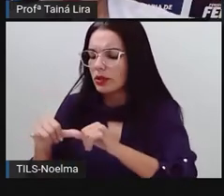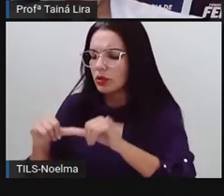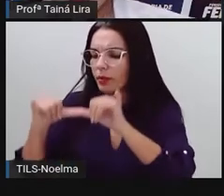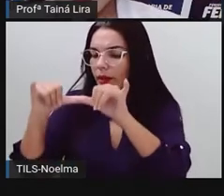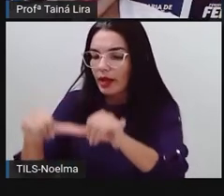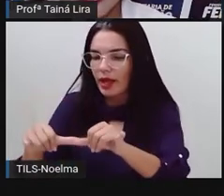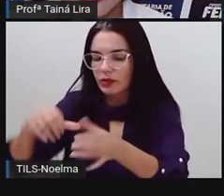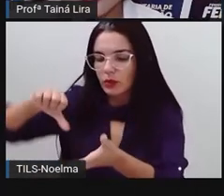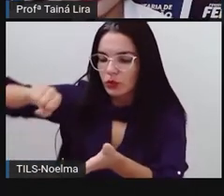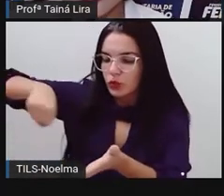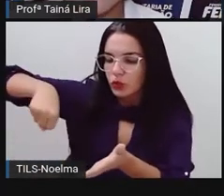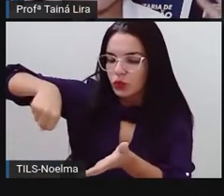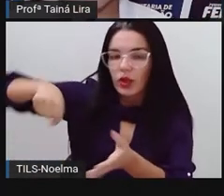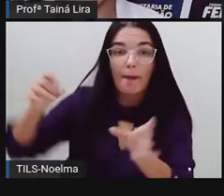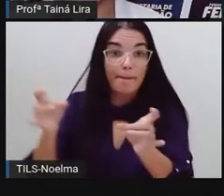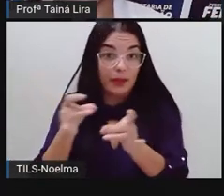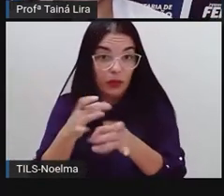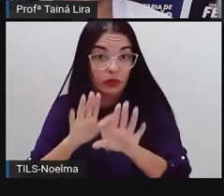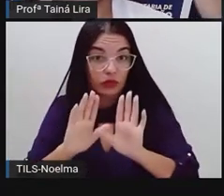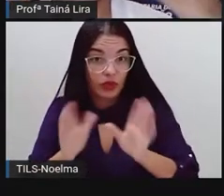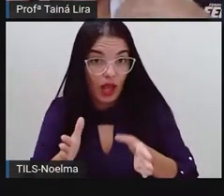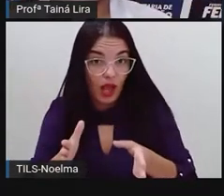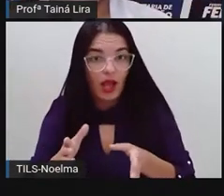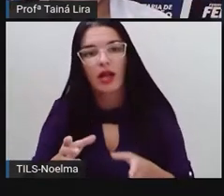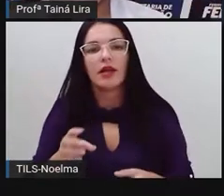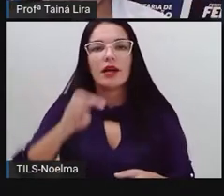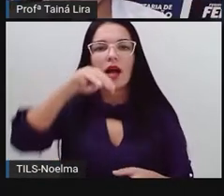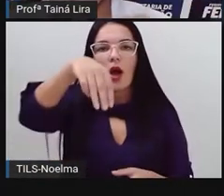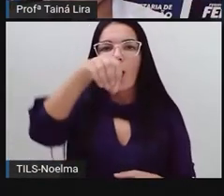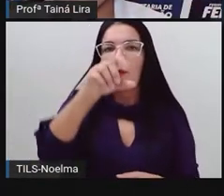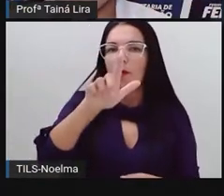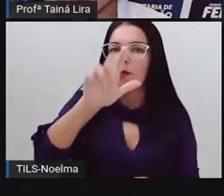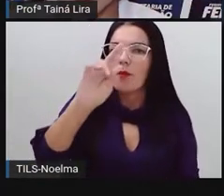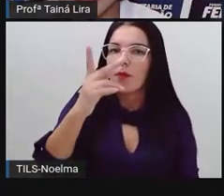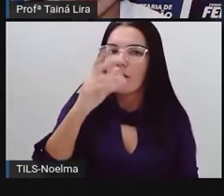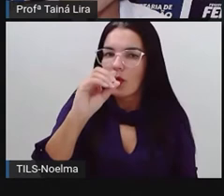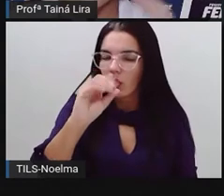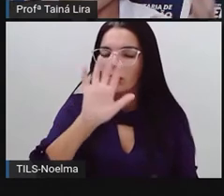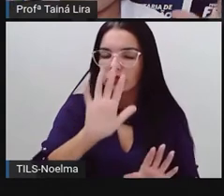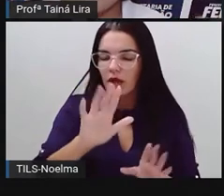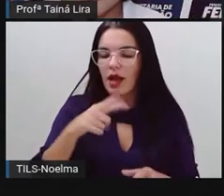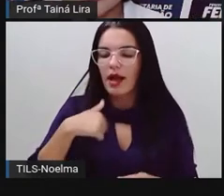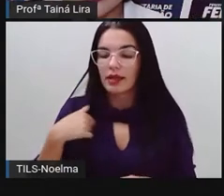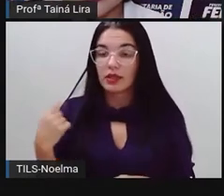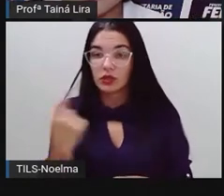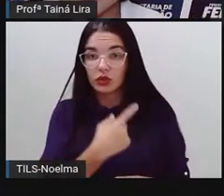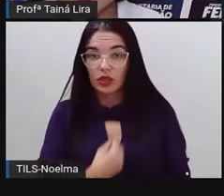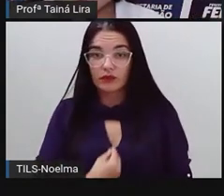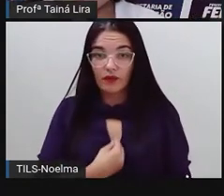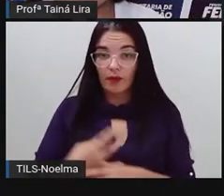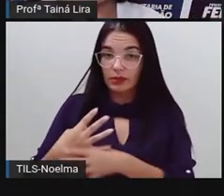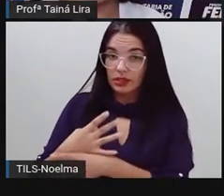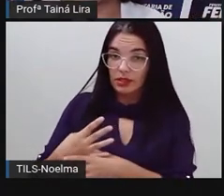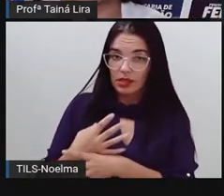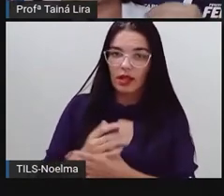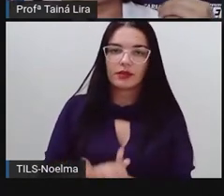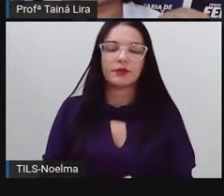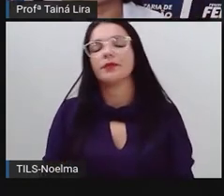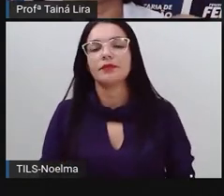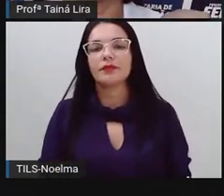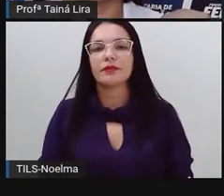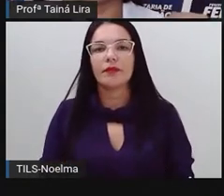no supermercado né isso eu tô falando nós que vivemos aqui na zona urbana certo